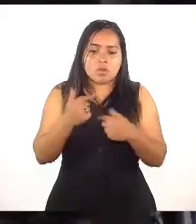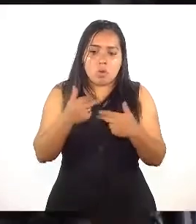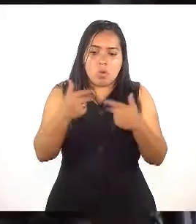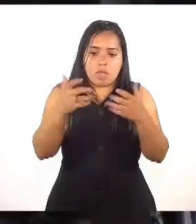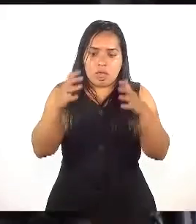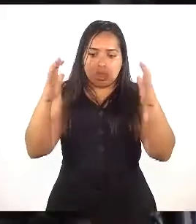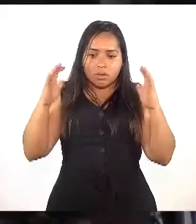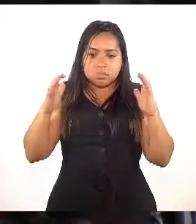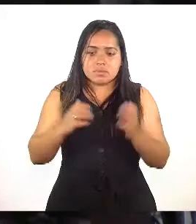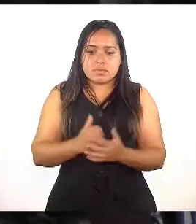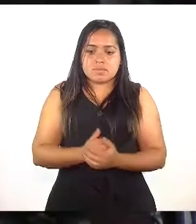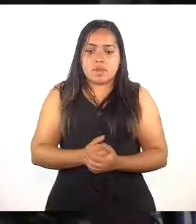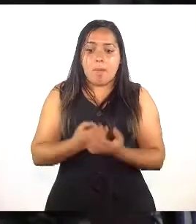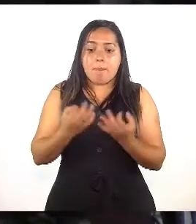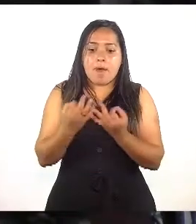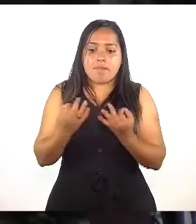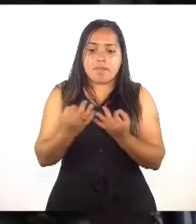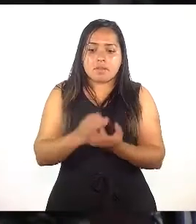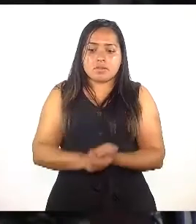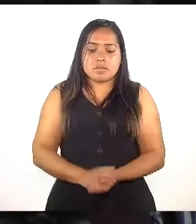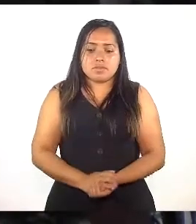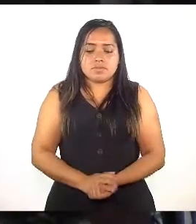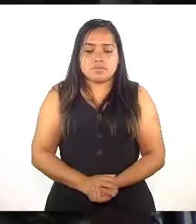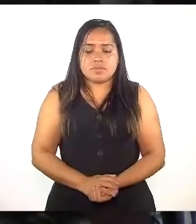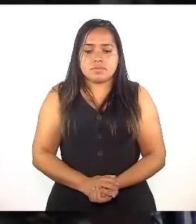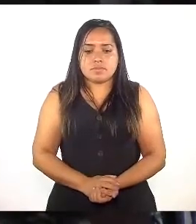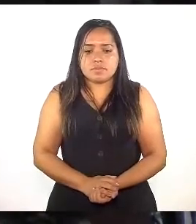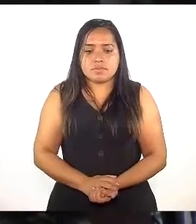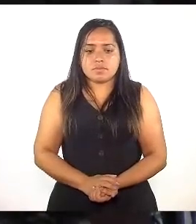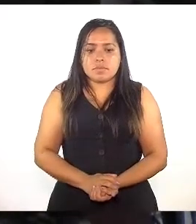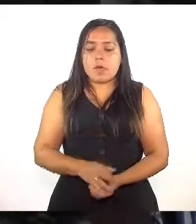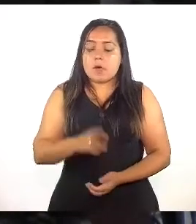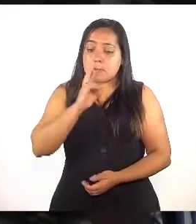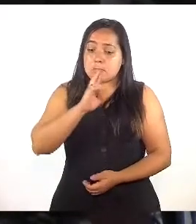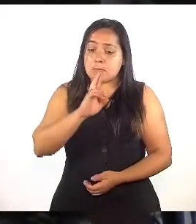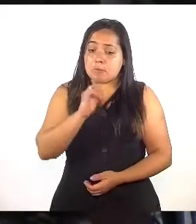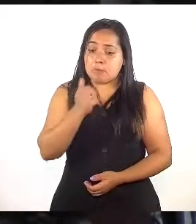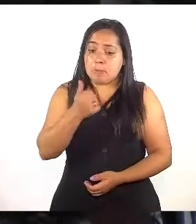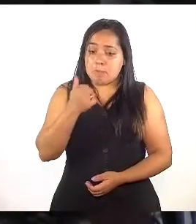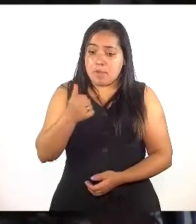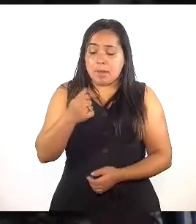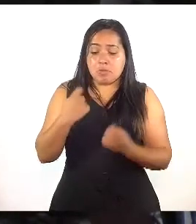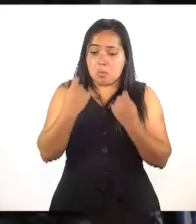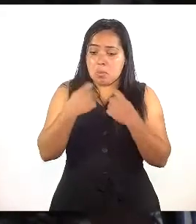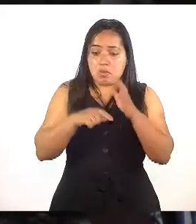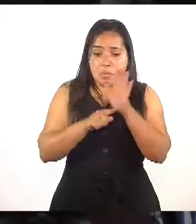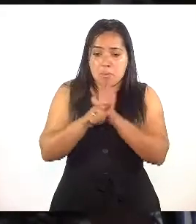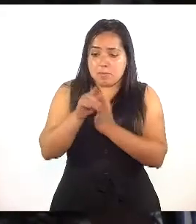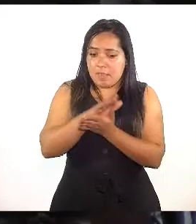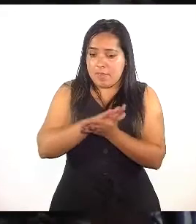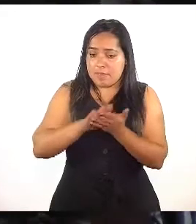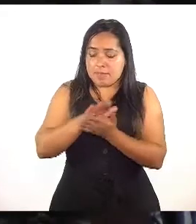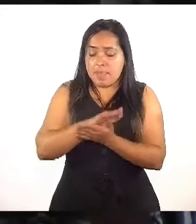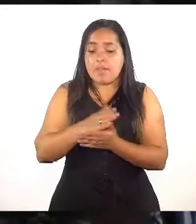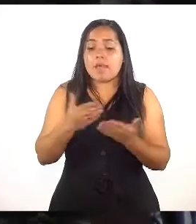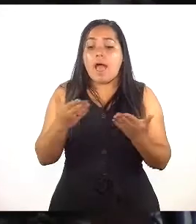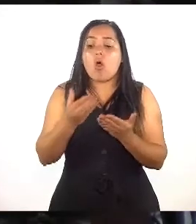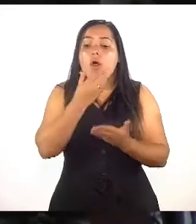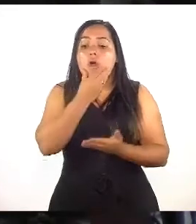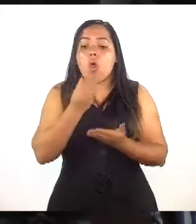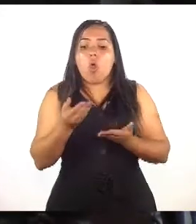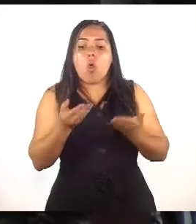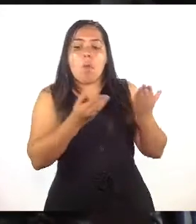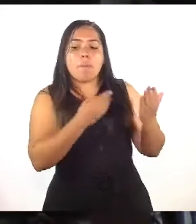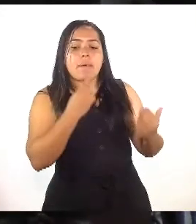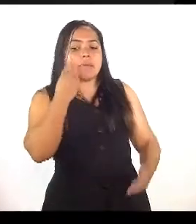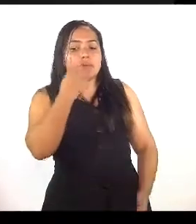Perfeito. Eu já me dou por satisfeito aqui com as minhas perguntas. Passo a palavra agora ao deputado Rosenberg